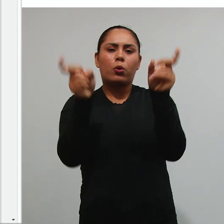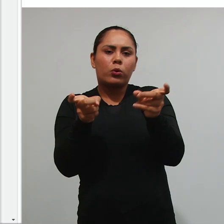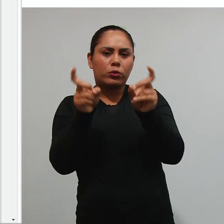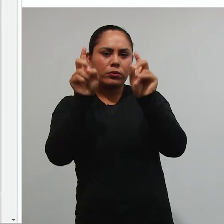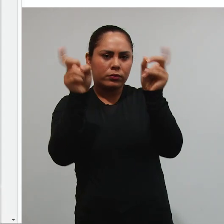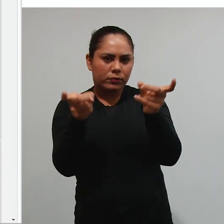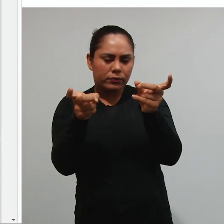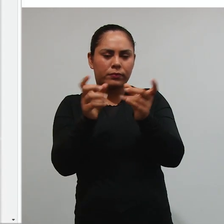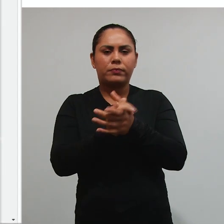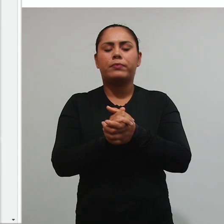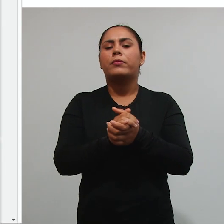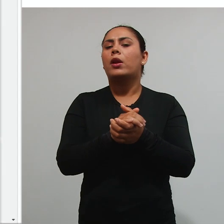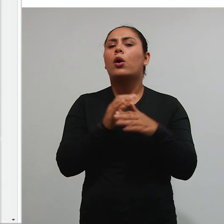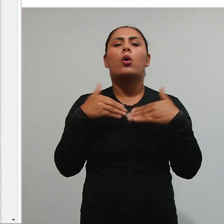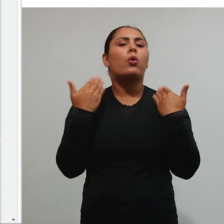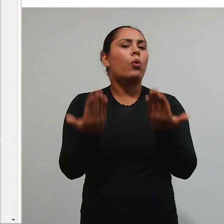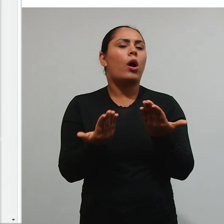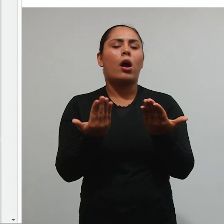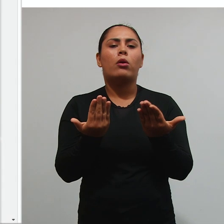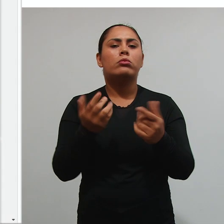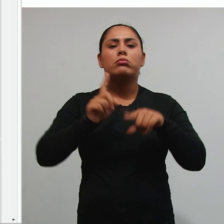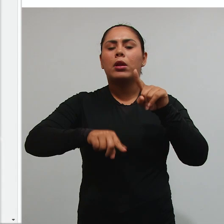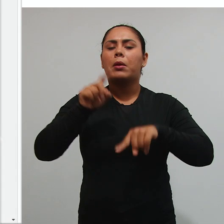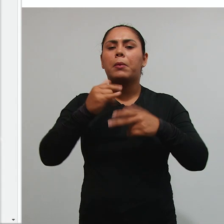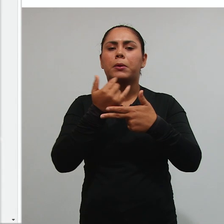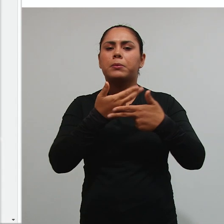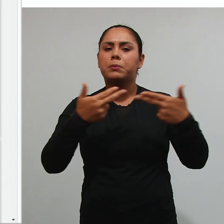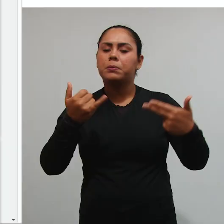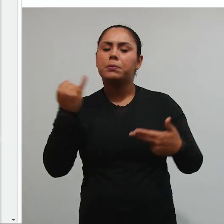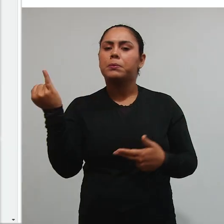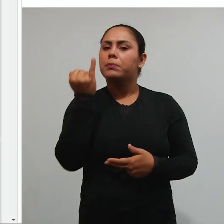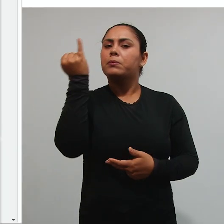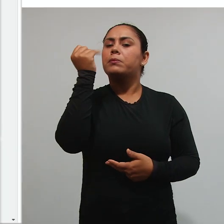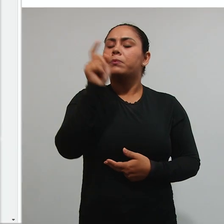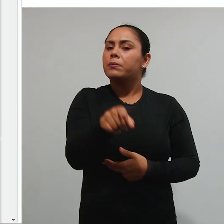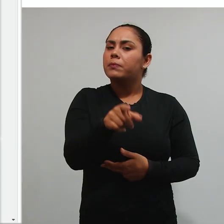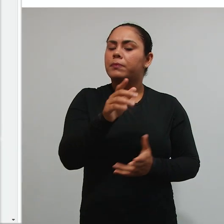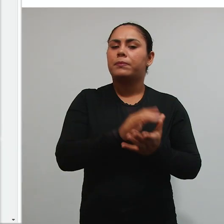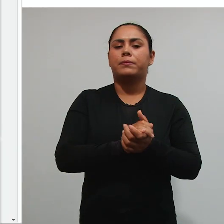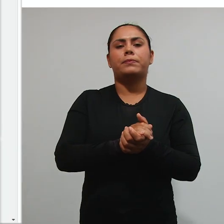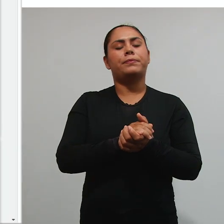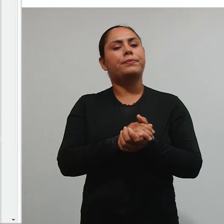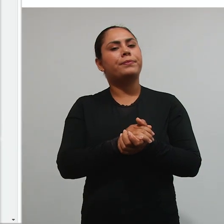tá? Quais são os elementos essenciais? Os elementos essenciais são,